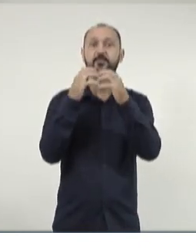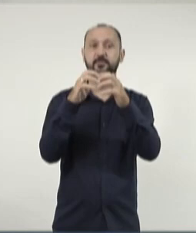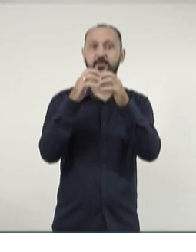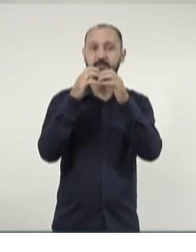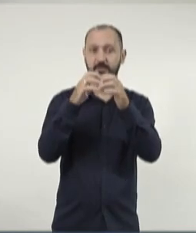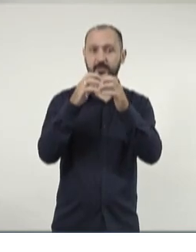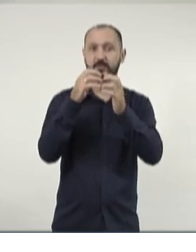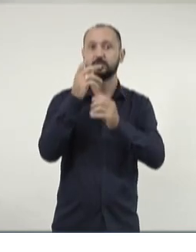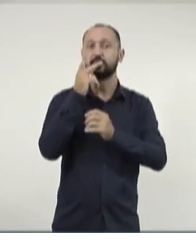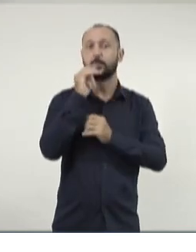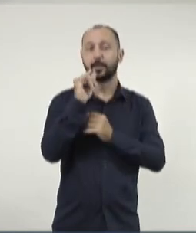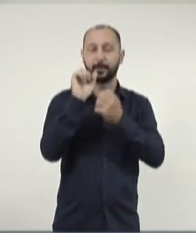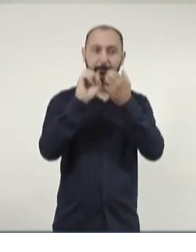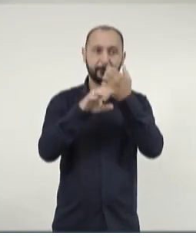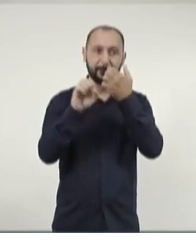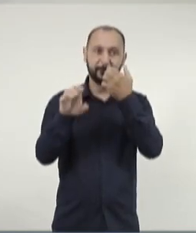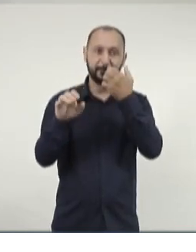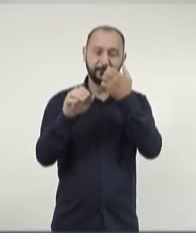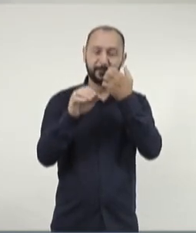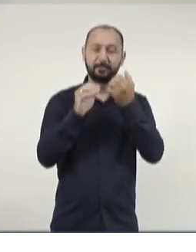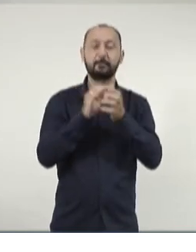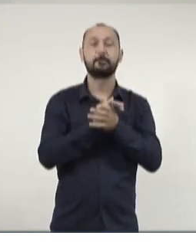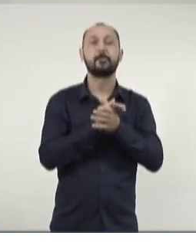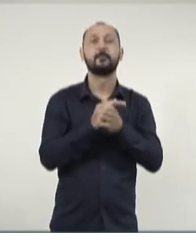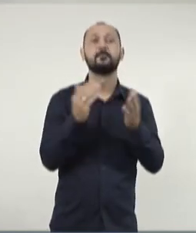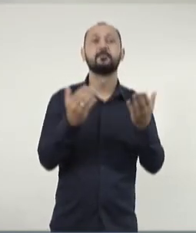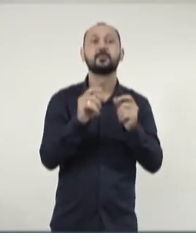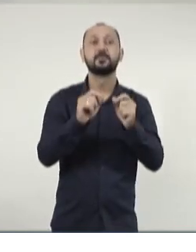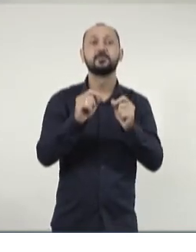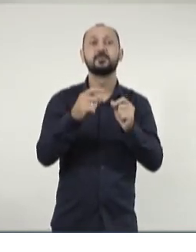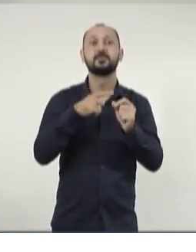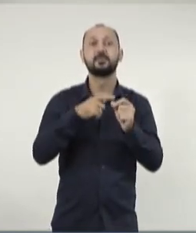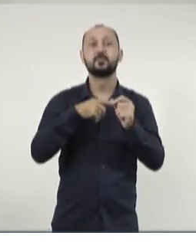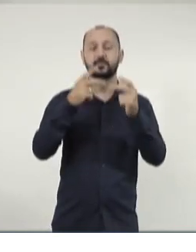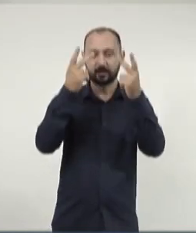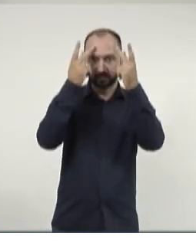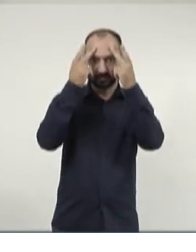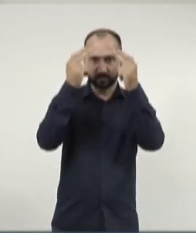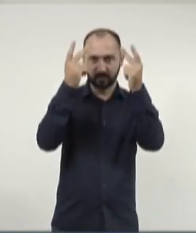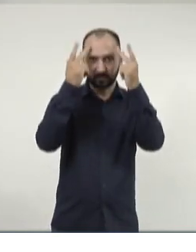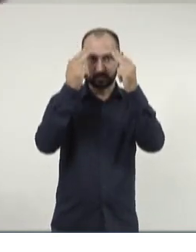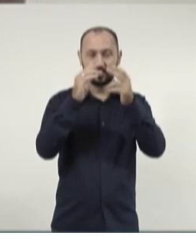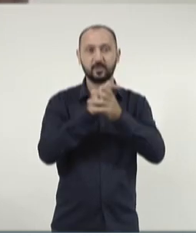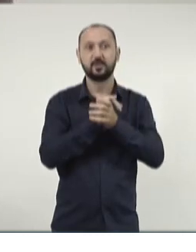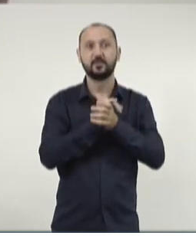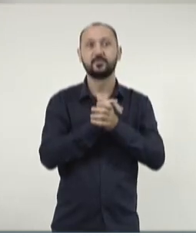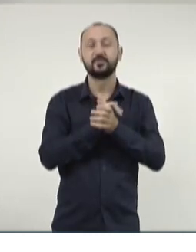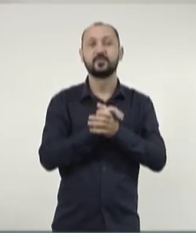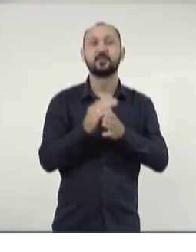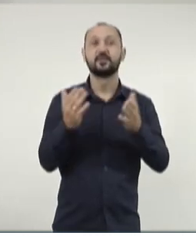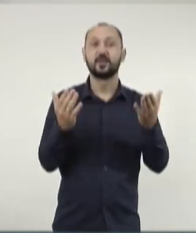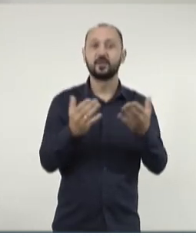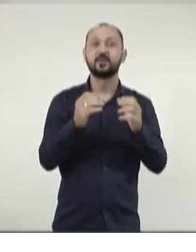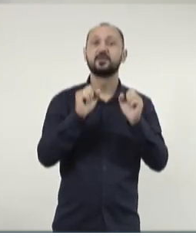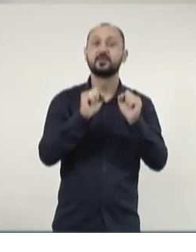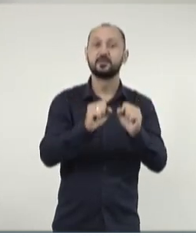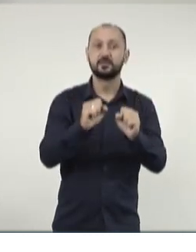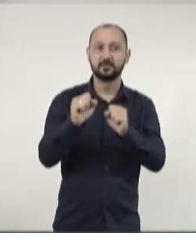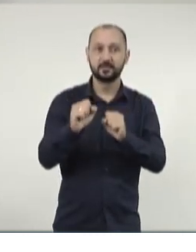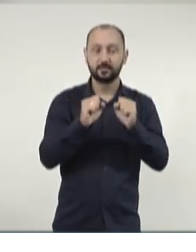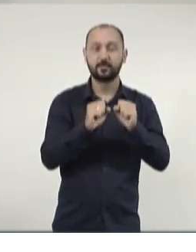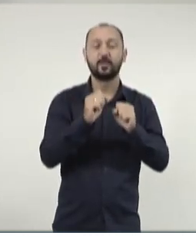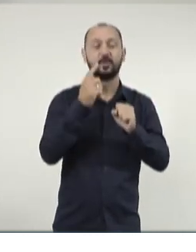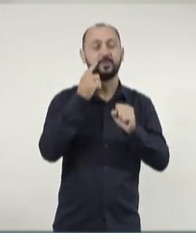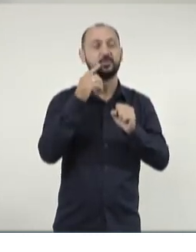pai, e agora você tem como ficar tranquila, que agora você pode paliativar